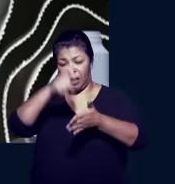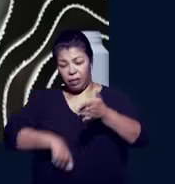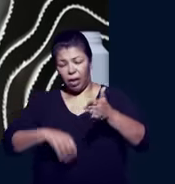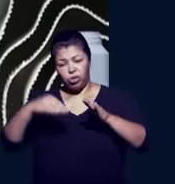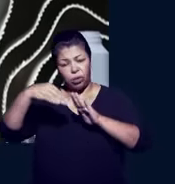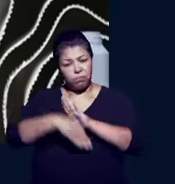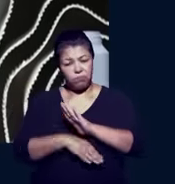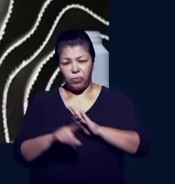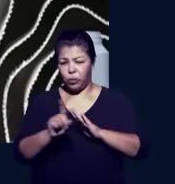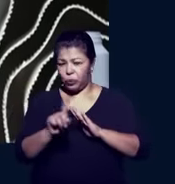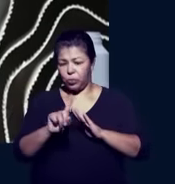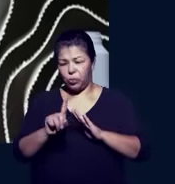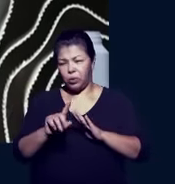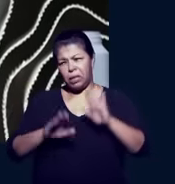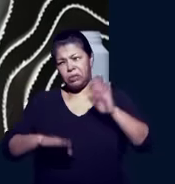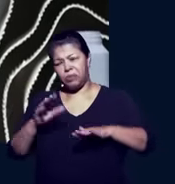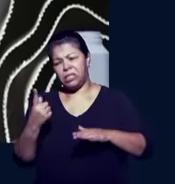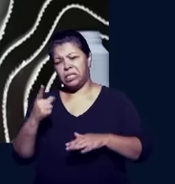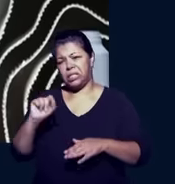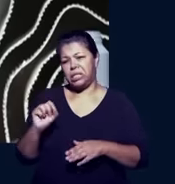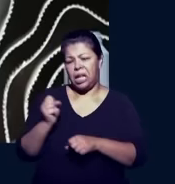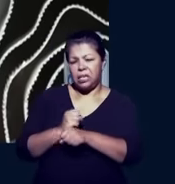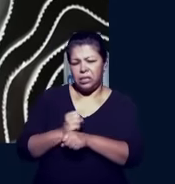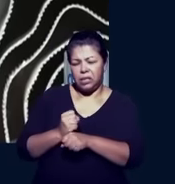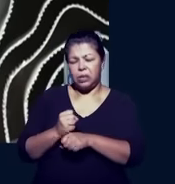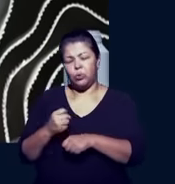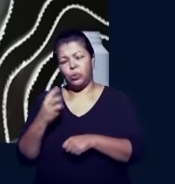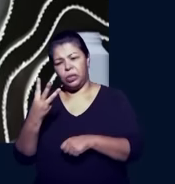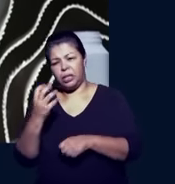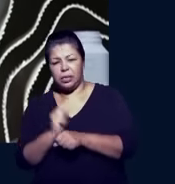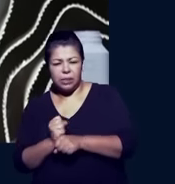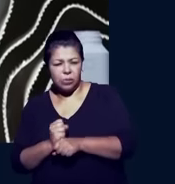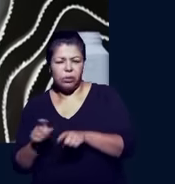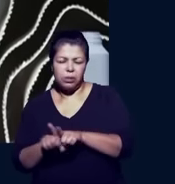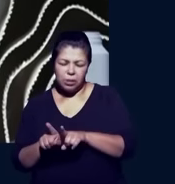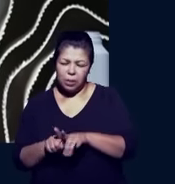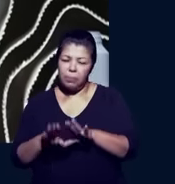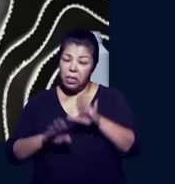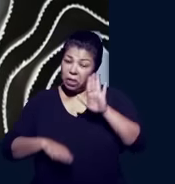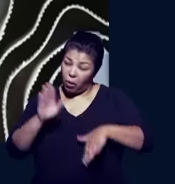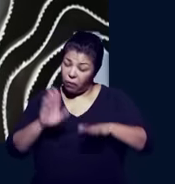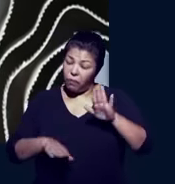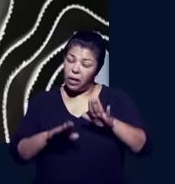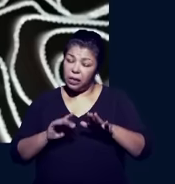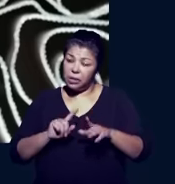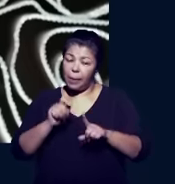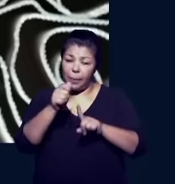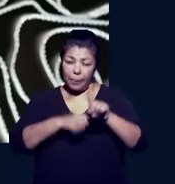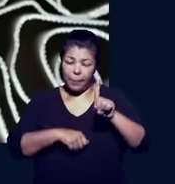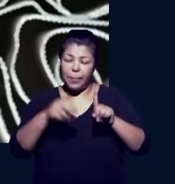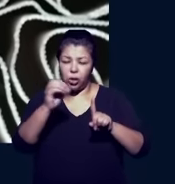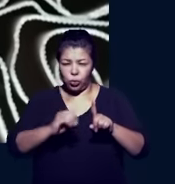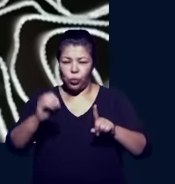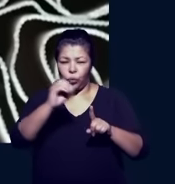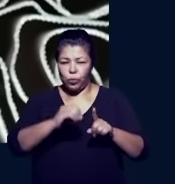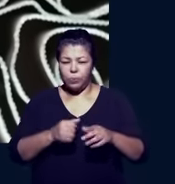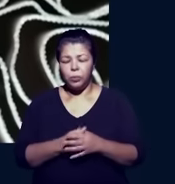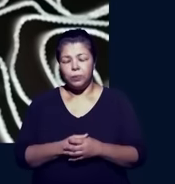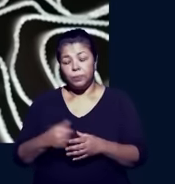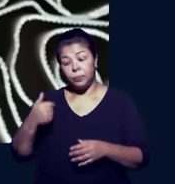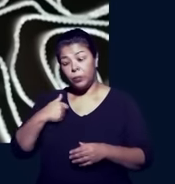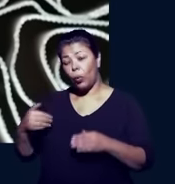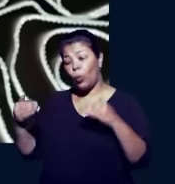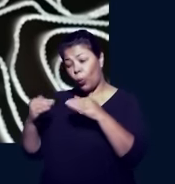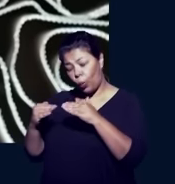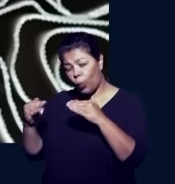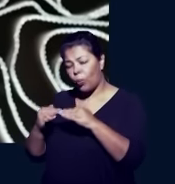taxa de juros de 10 anos tradando ali a 5% talvez tenha ficado realmente ali para meados de outubro é eu eu concordo eu